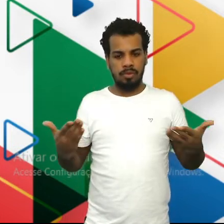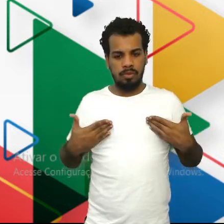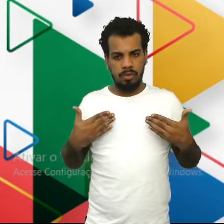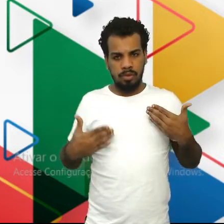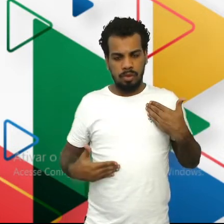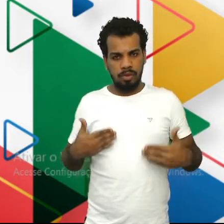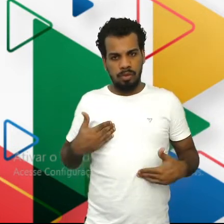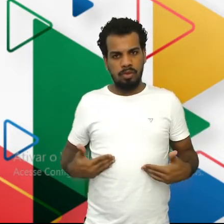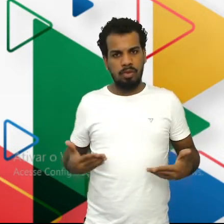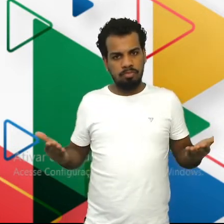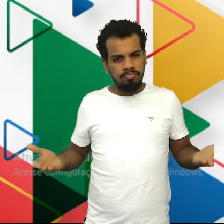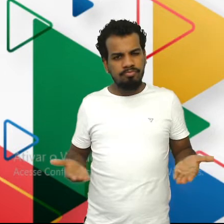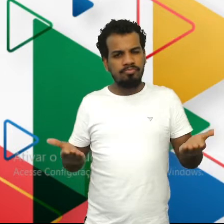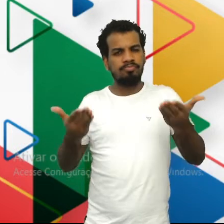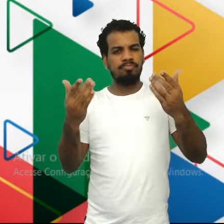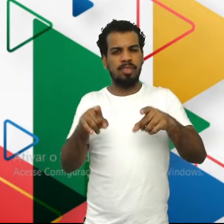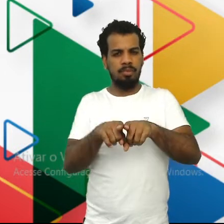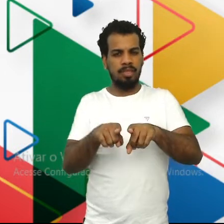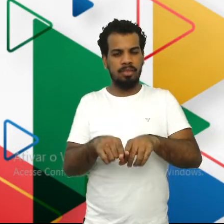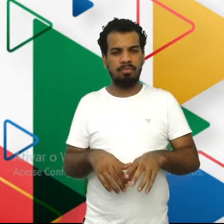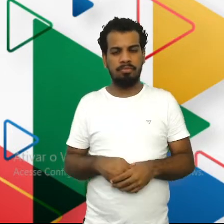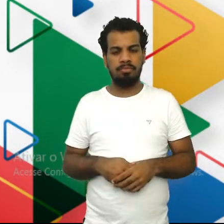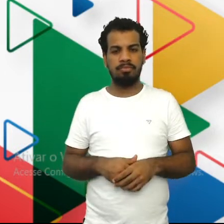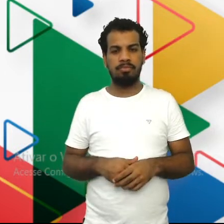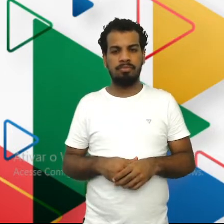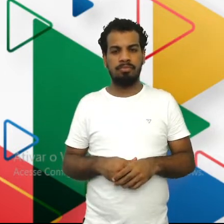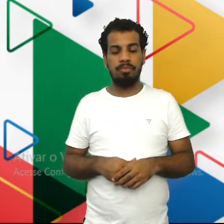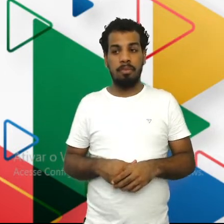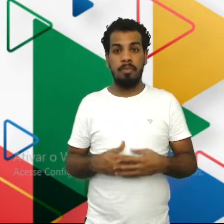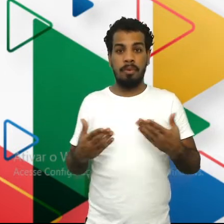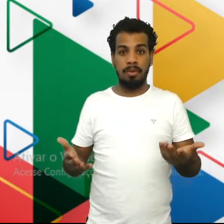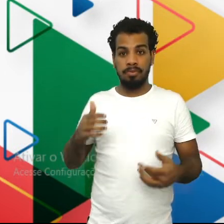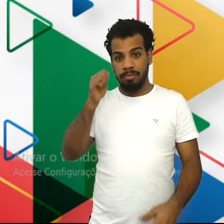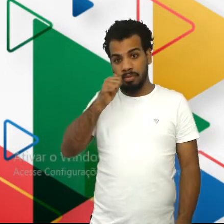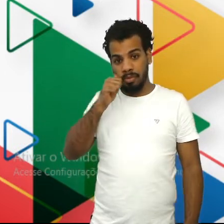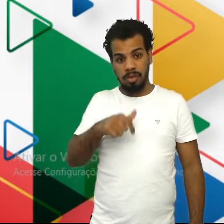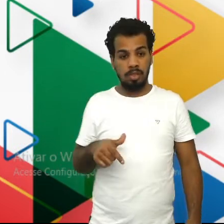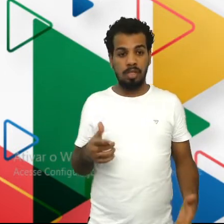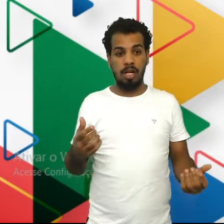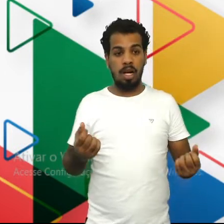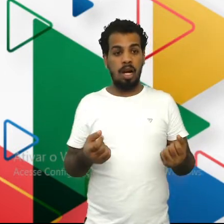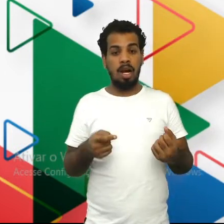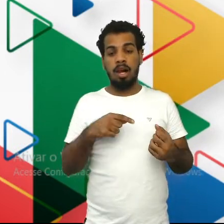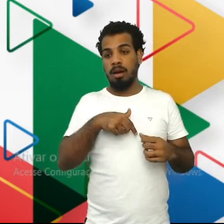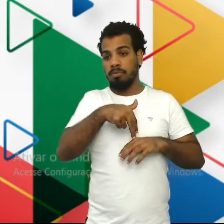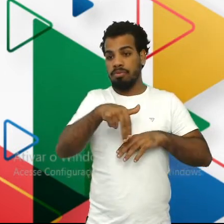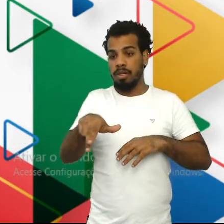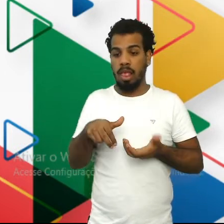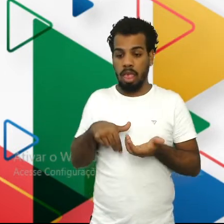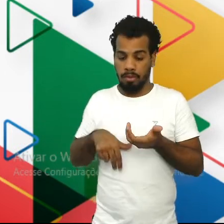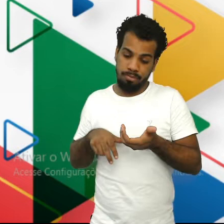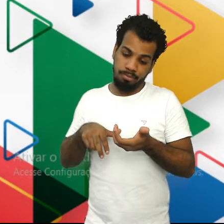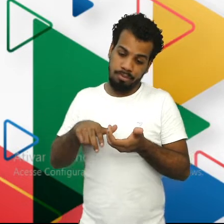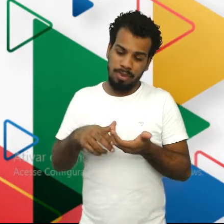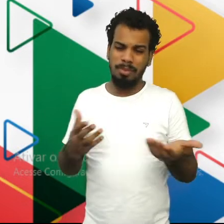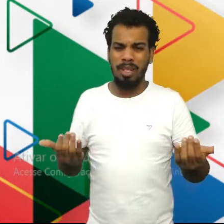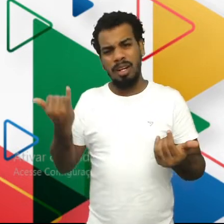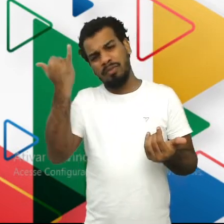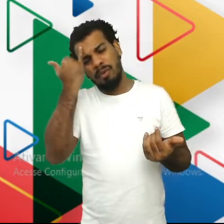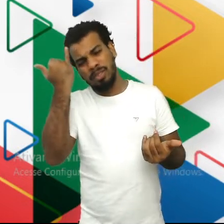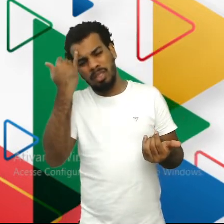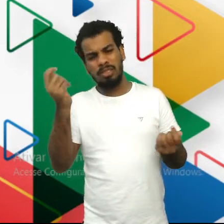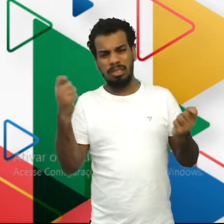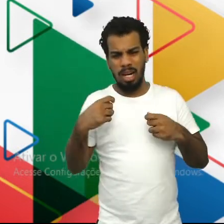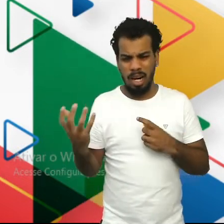as pessoas a fazer atividade física também. Só que não é o caso. É Grazi Massafera deixa a academia de celular na mão. É uma informação que não acrescenta em nada,